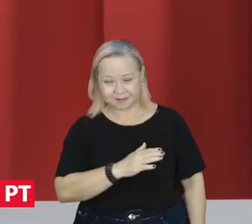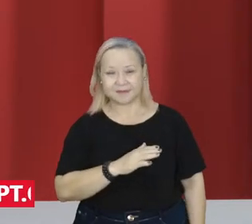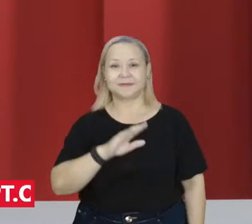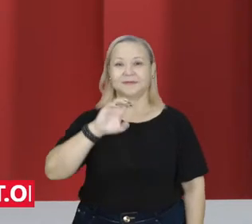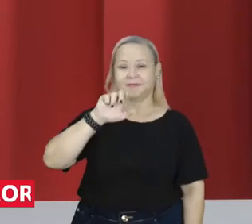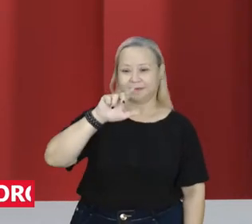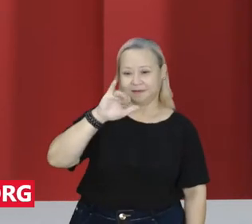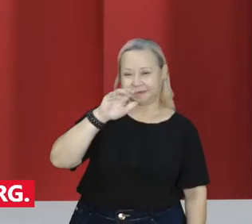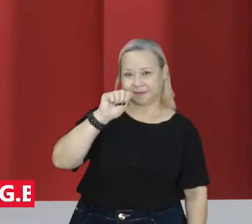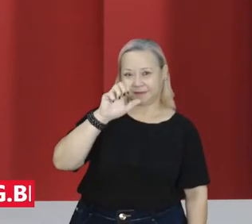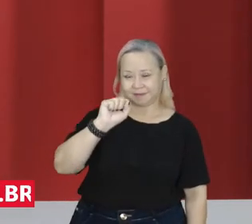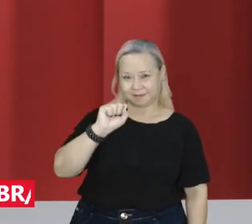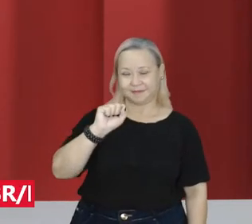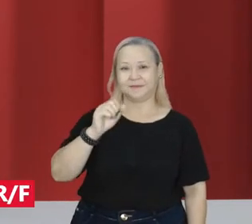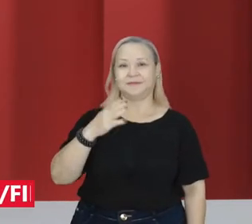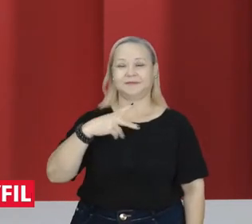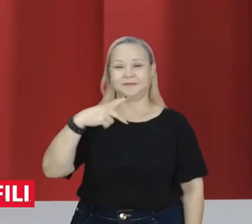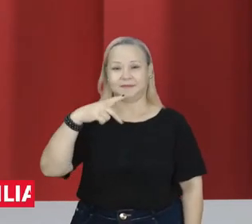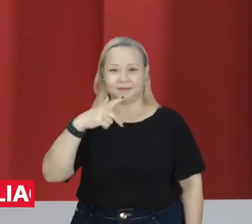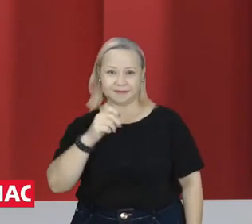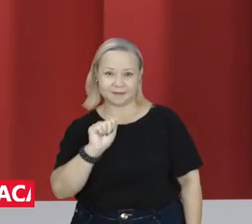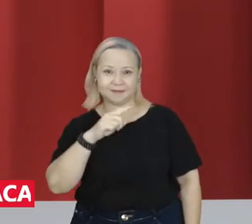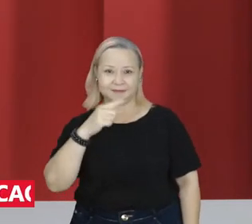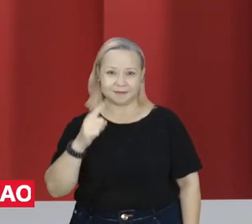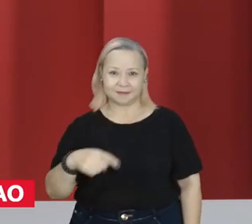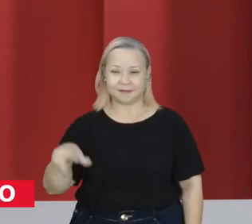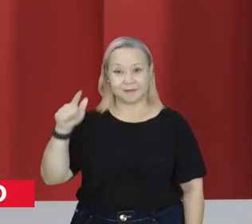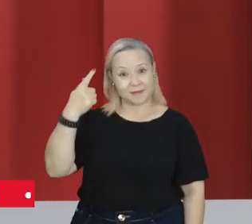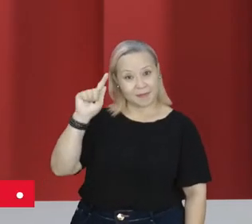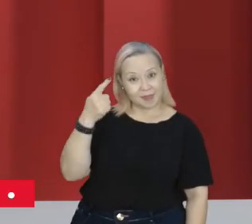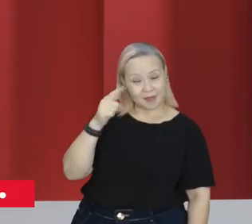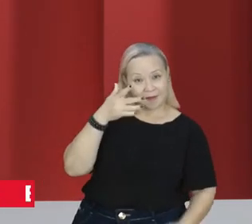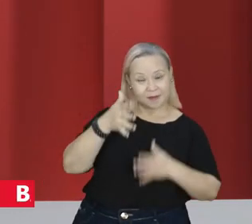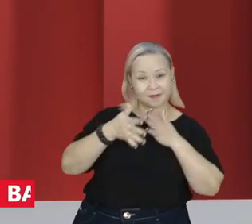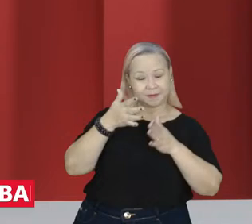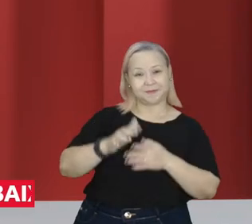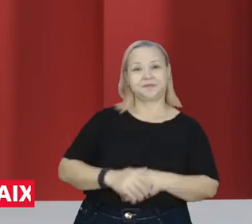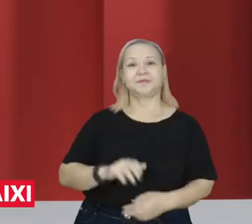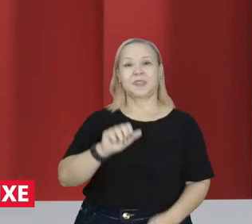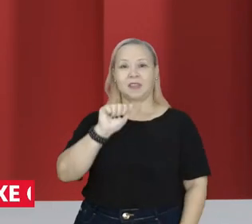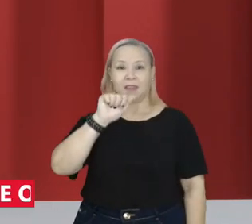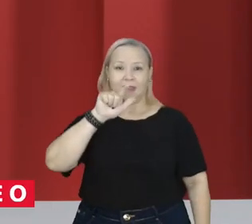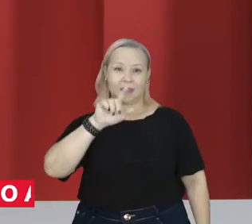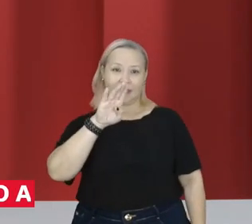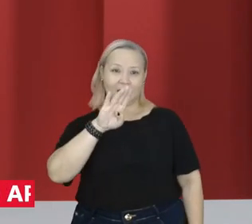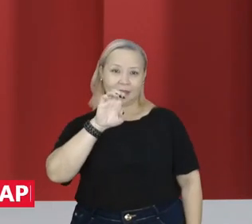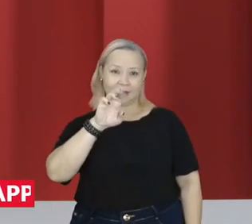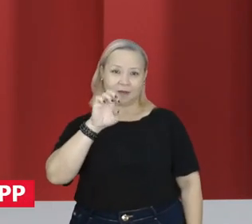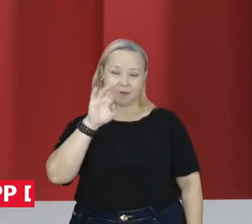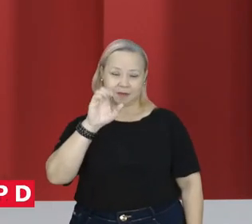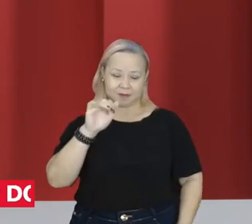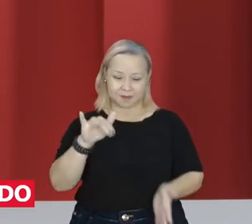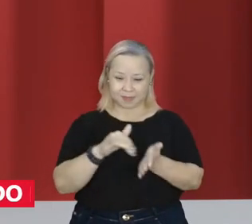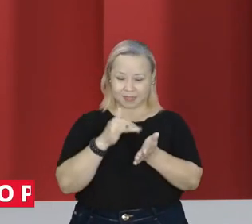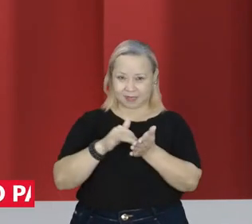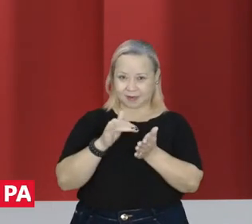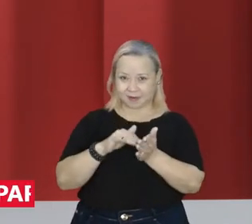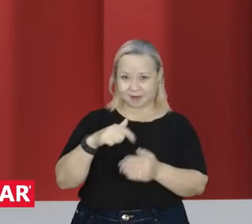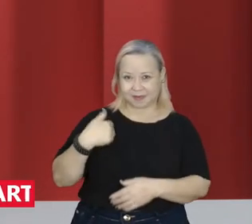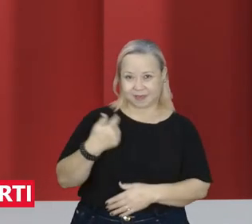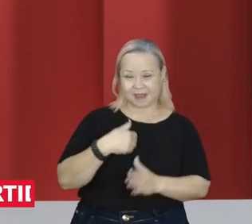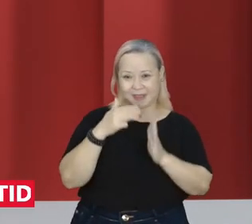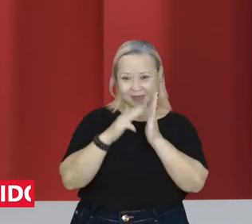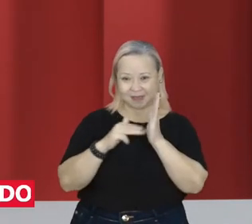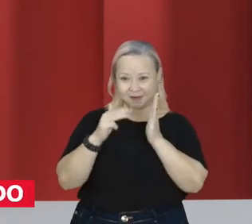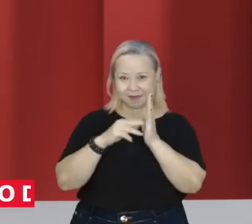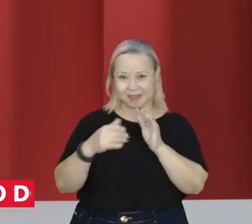que está falando lá de Goiás, está aqui com a gente, Marco Antônio também, Alberto Quirone que é o nosso secretário de metas aqui e